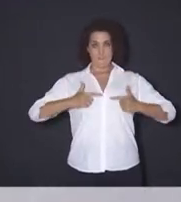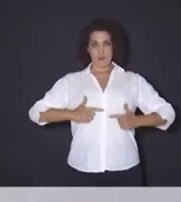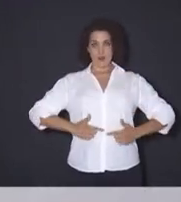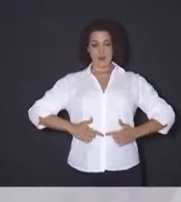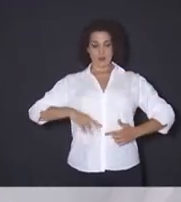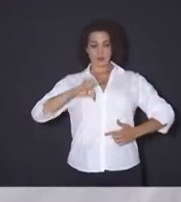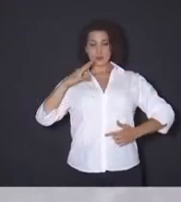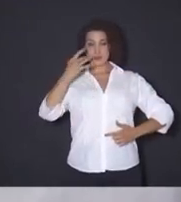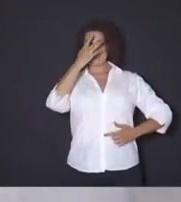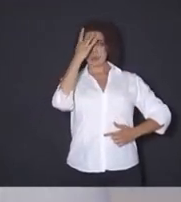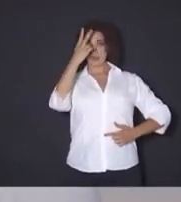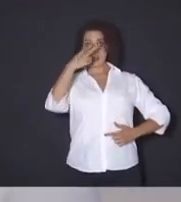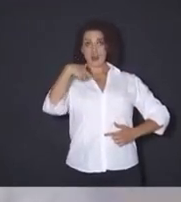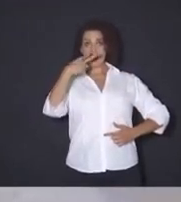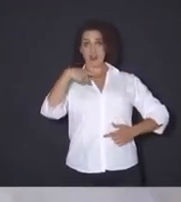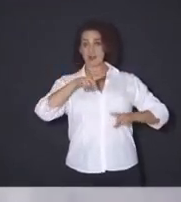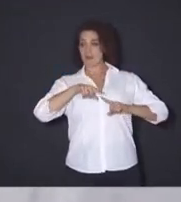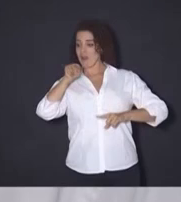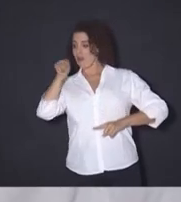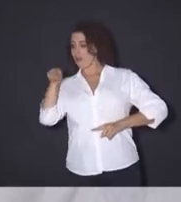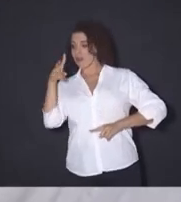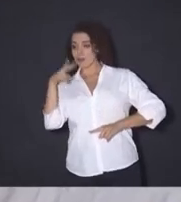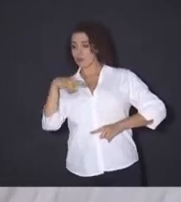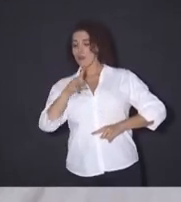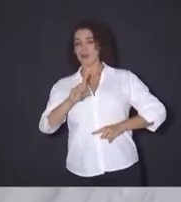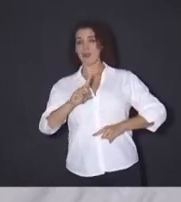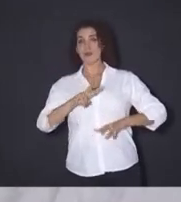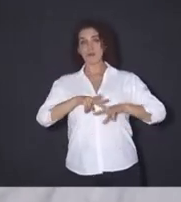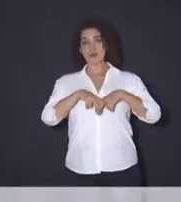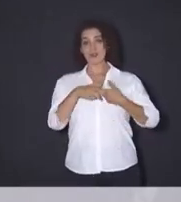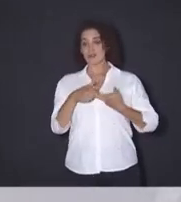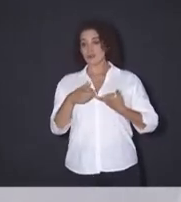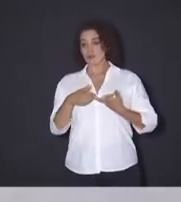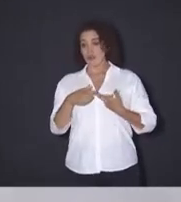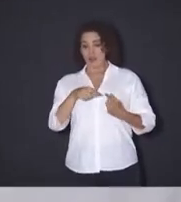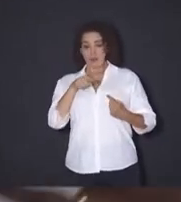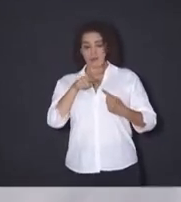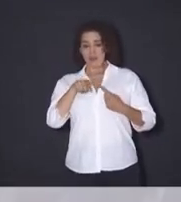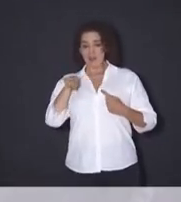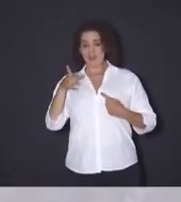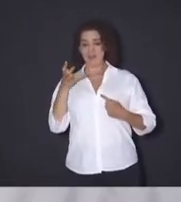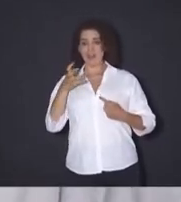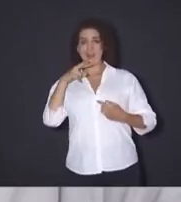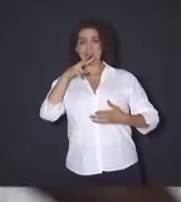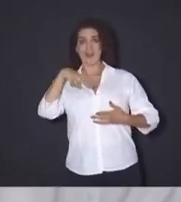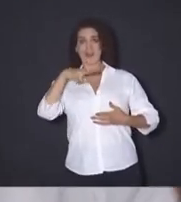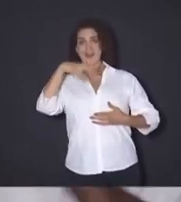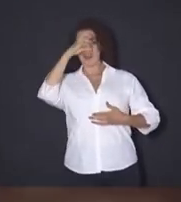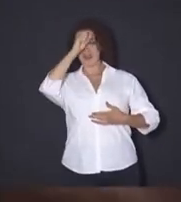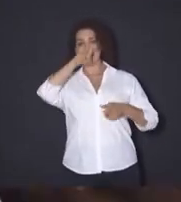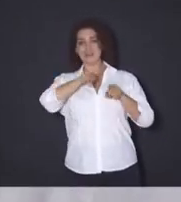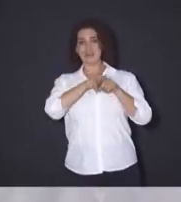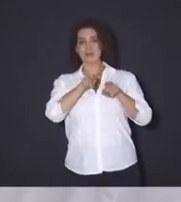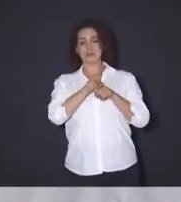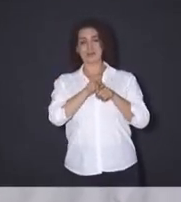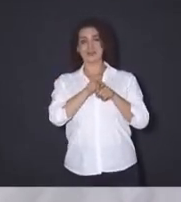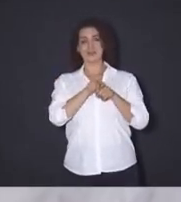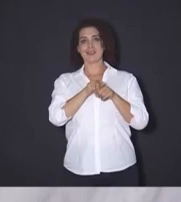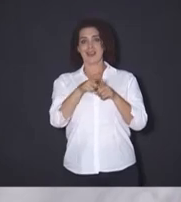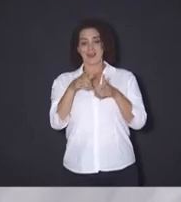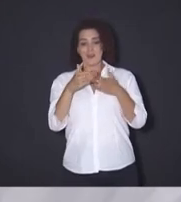ele daí que você imagina que ele vai querer aprender a ler justamente vai entender o porquê desse interesse manifesto